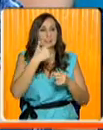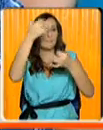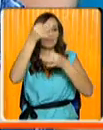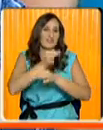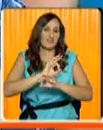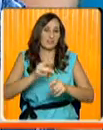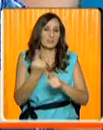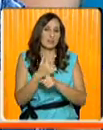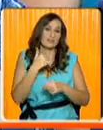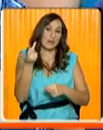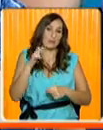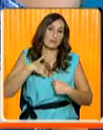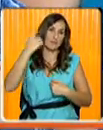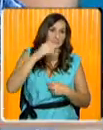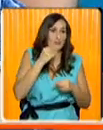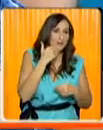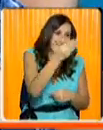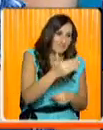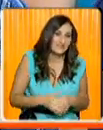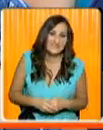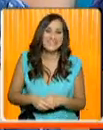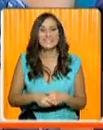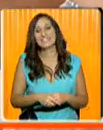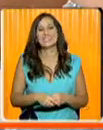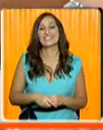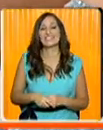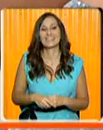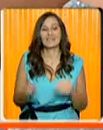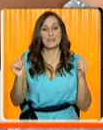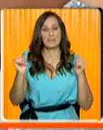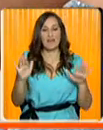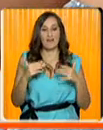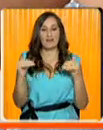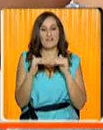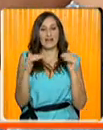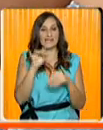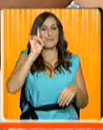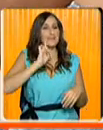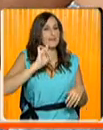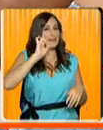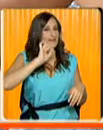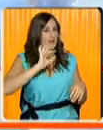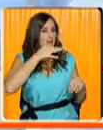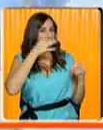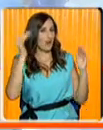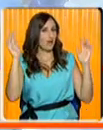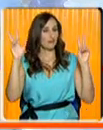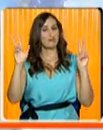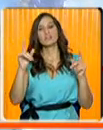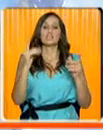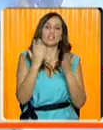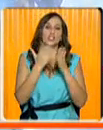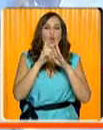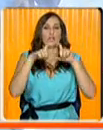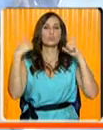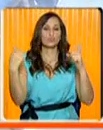e completo é aquilo que me aconteceu, por exemplo. Obrigado. Mas obrigado. Olha, estamos na fase das miúdas ainda. Claro, não, claro. Sim, preparatório e